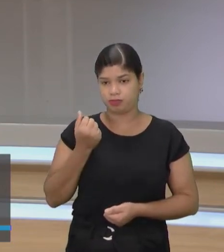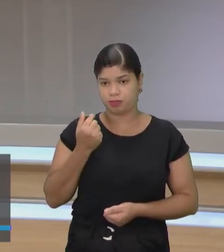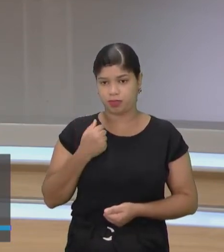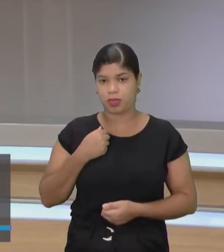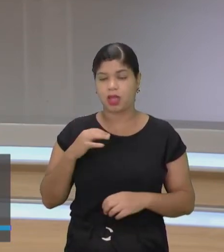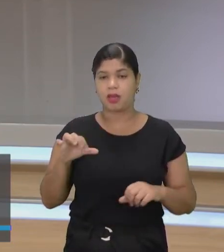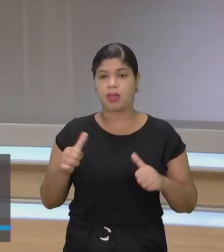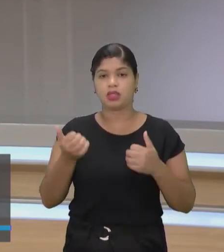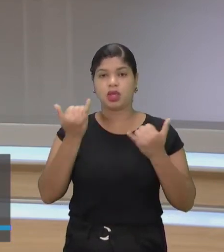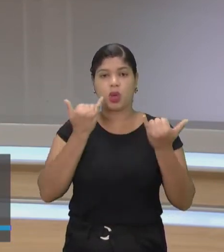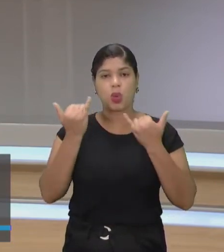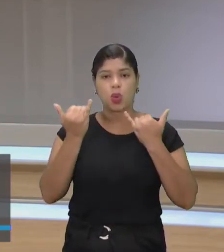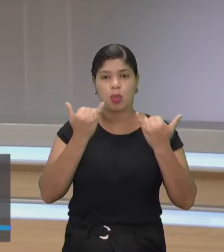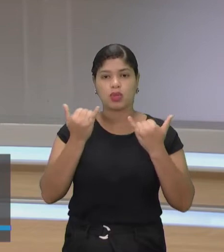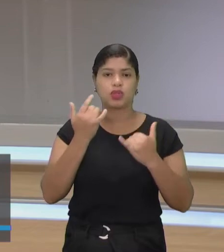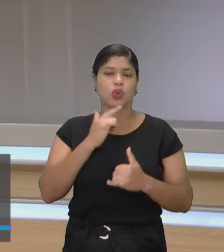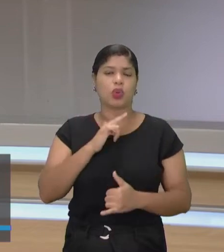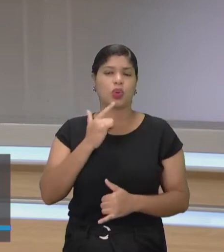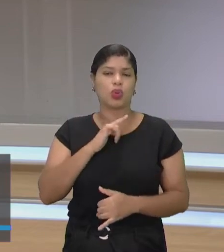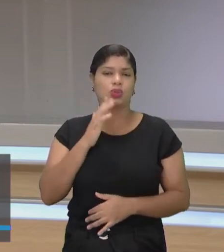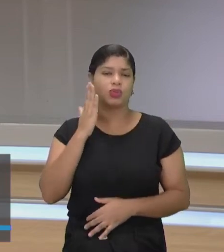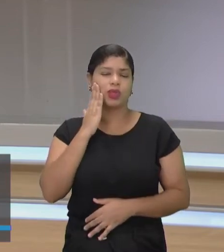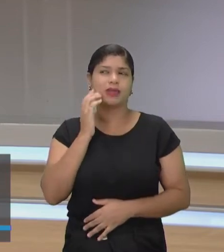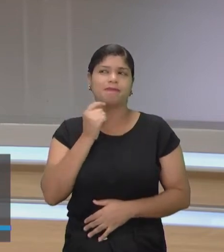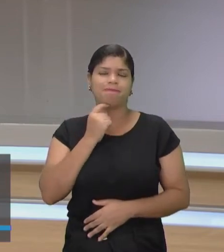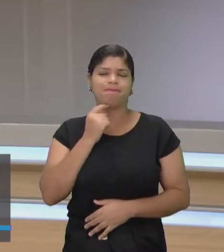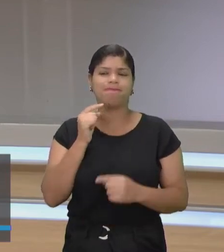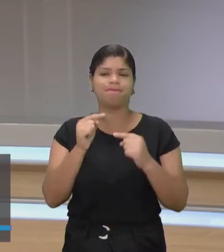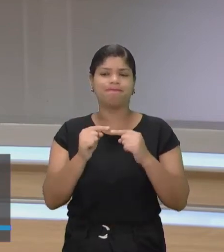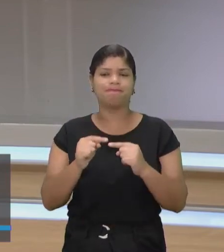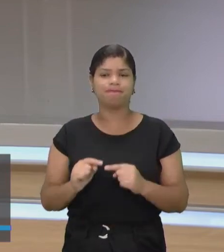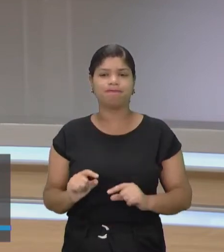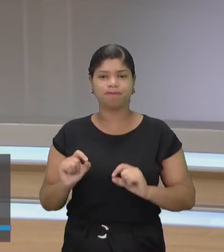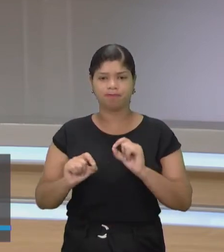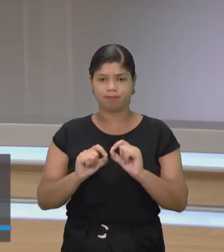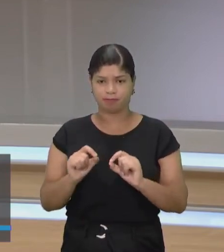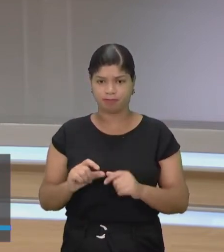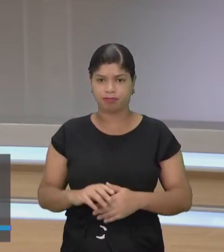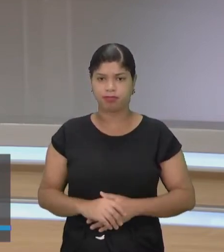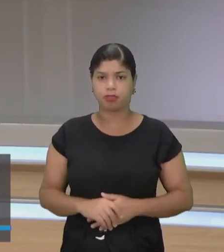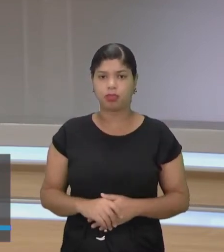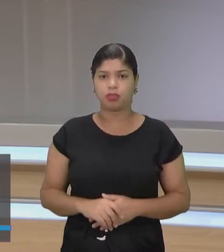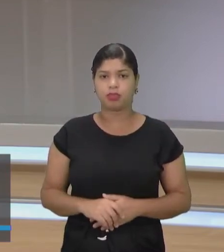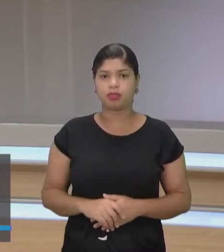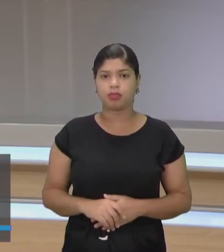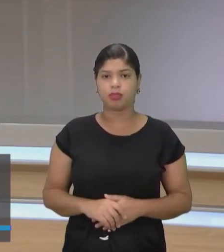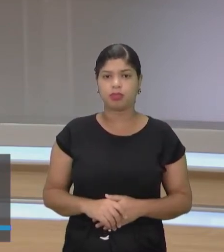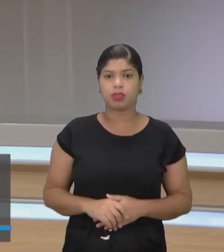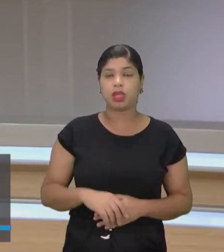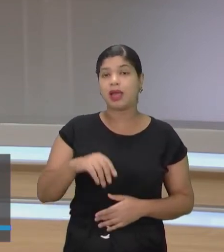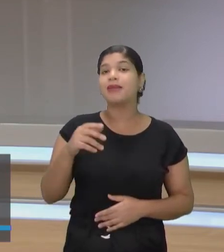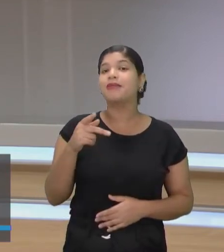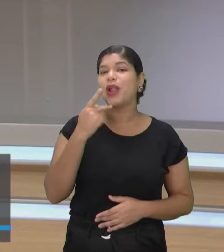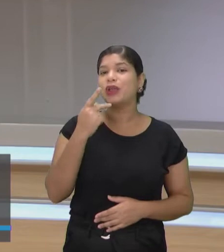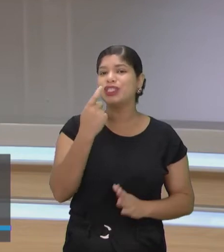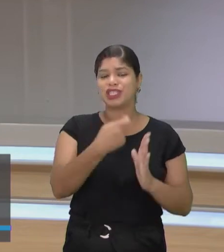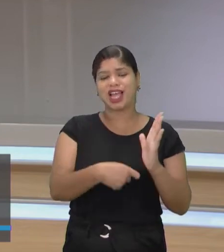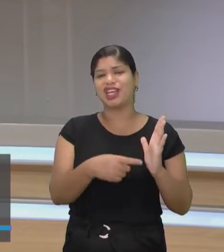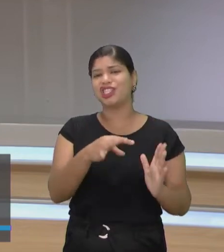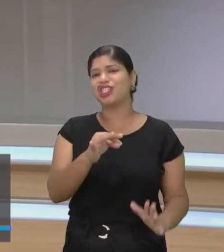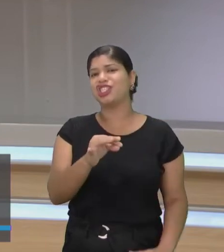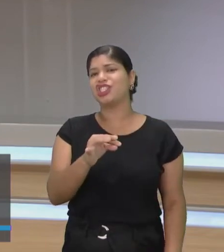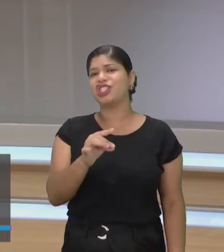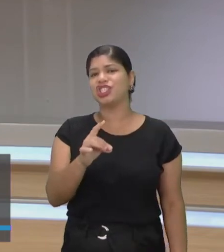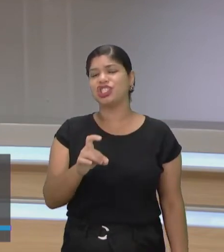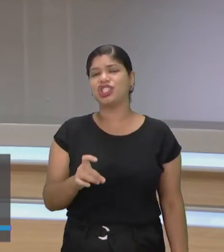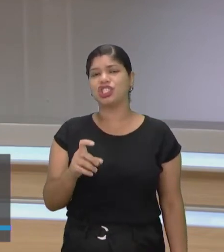melhores informações para o que realmente está sendo viabilizado com aquela taxa. E, bem, falando de taxa, a gente colocou algumas aqui